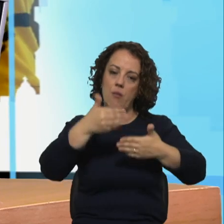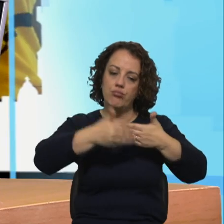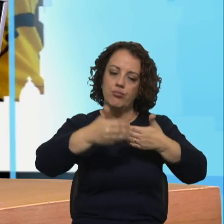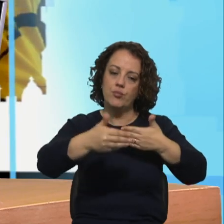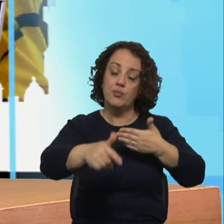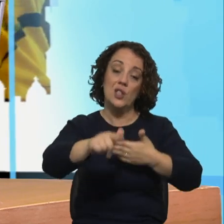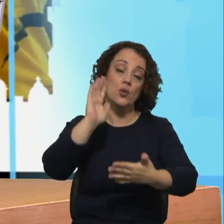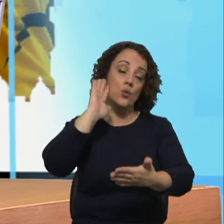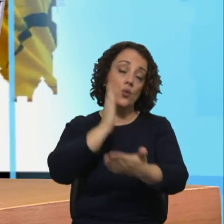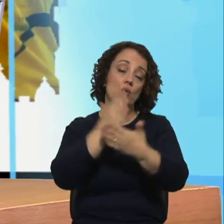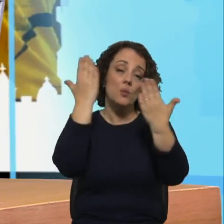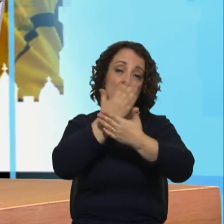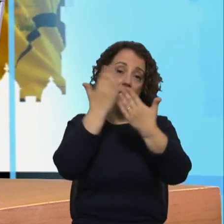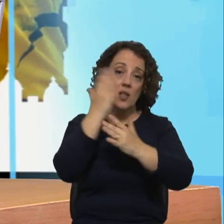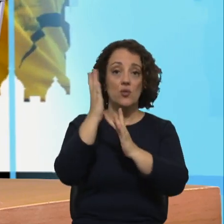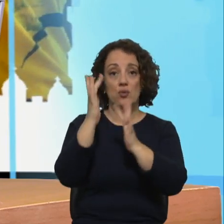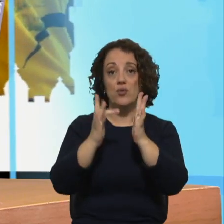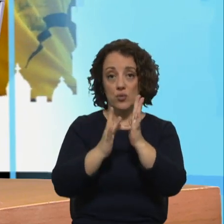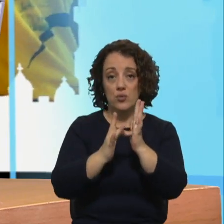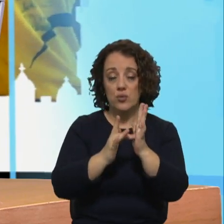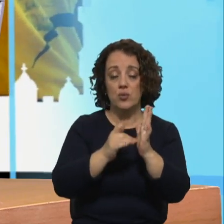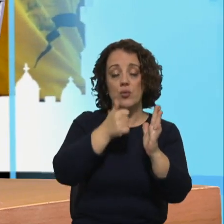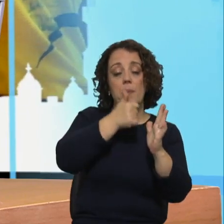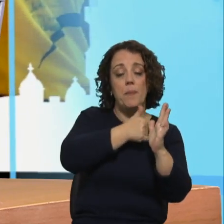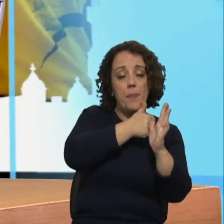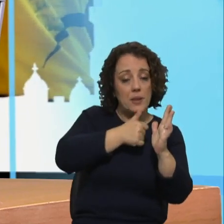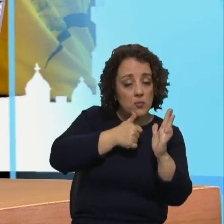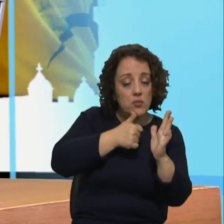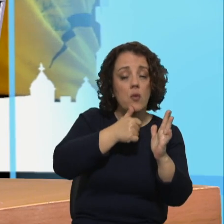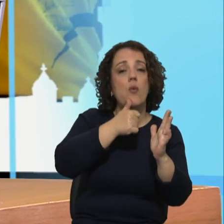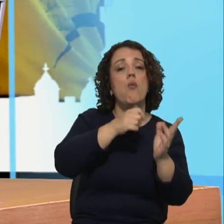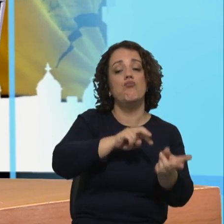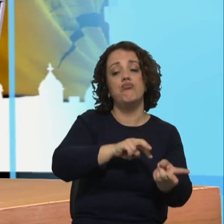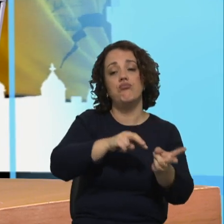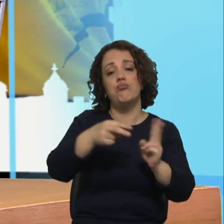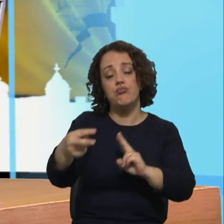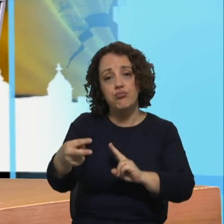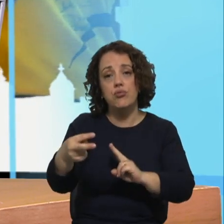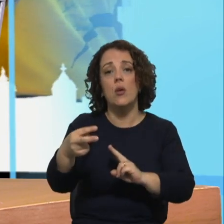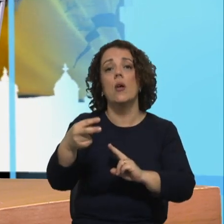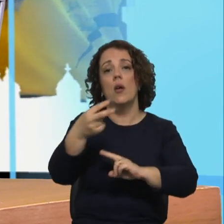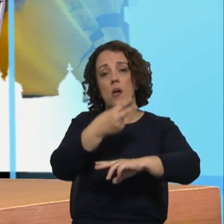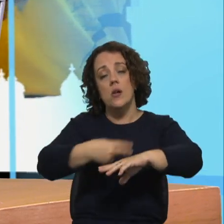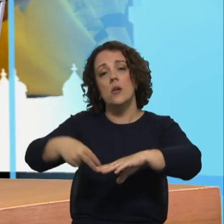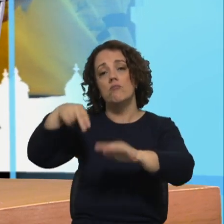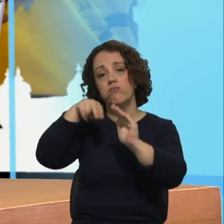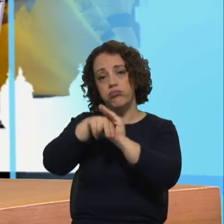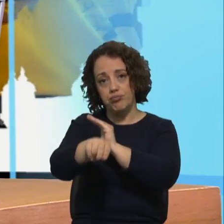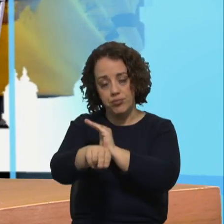paixão, crucifixão e sepultura do Senhor. E, portanto, no primeiro quartel do século III, há a primeira referência na